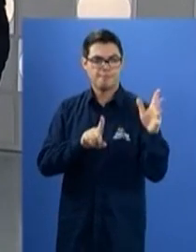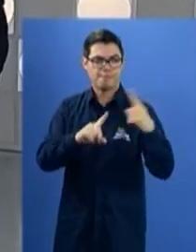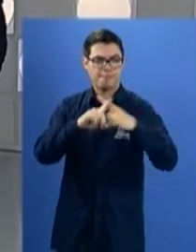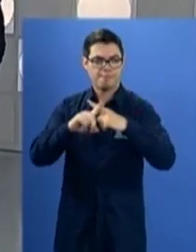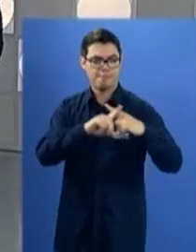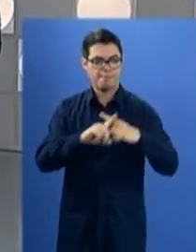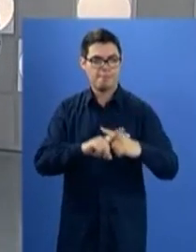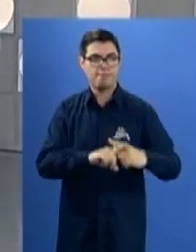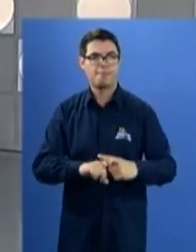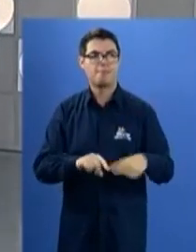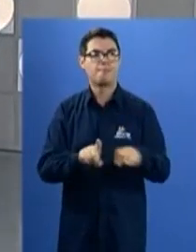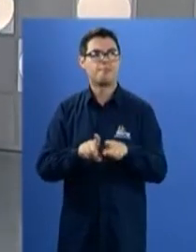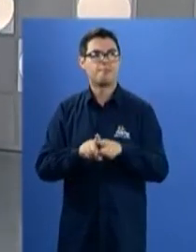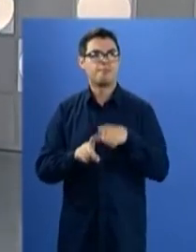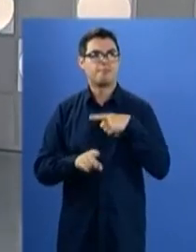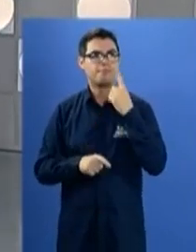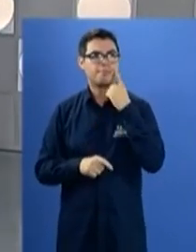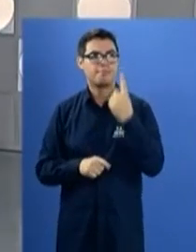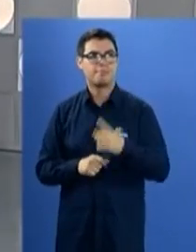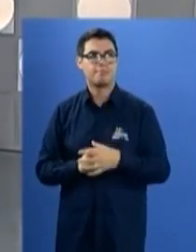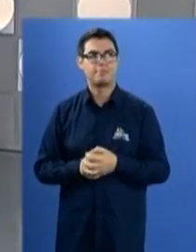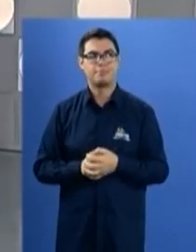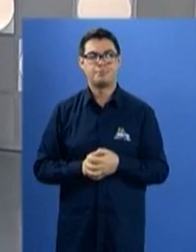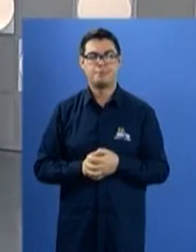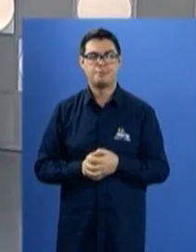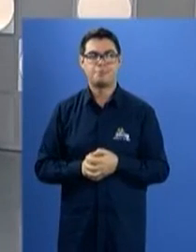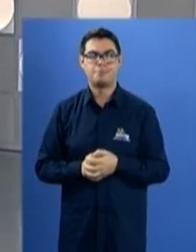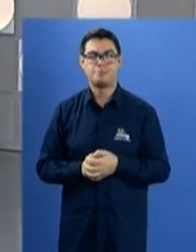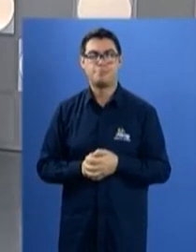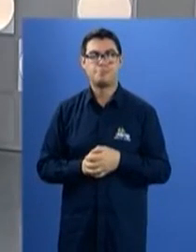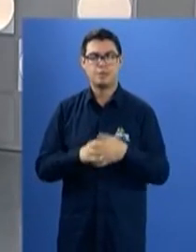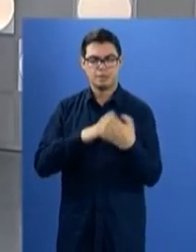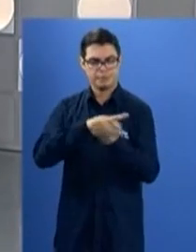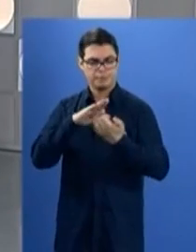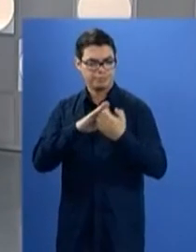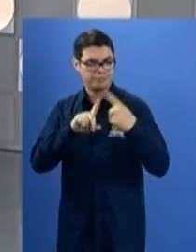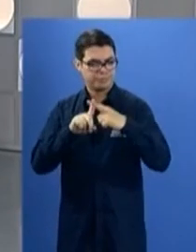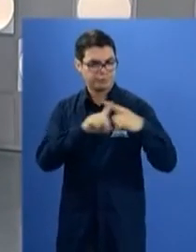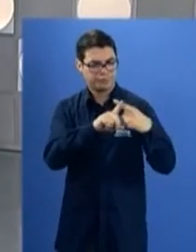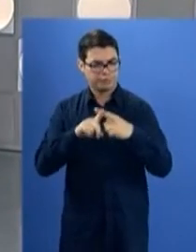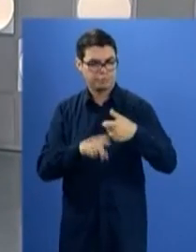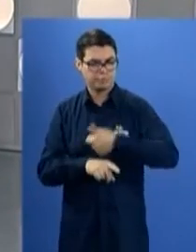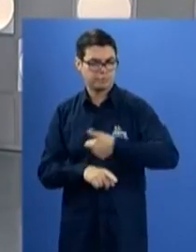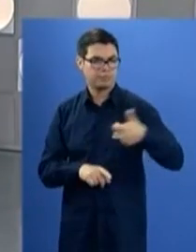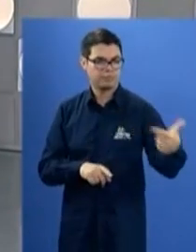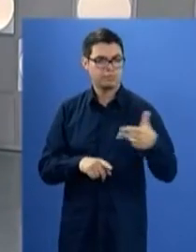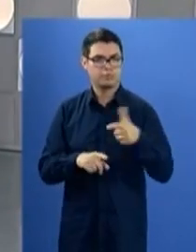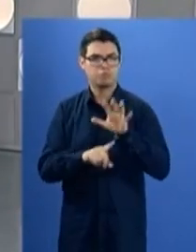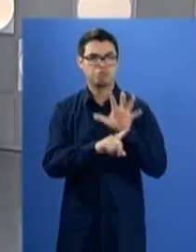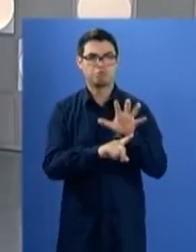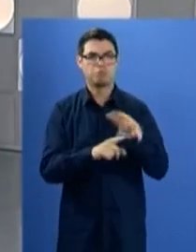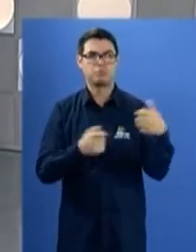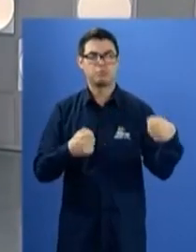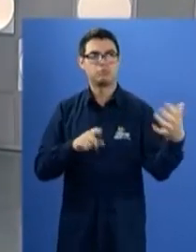operacional consiste naqueles que a organização precisa combater para se manter no mercado,